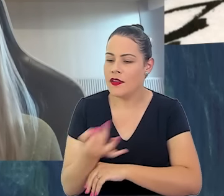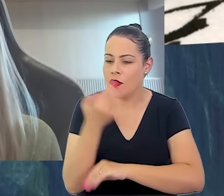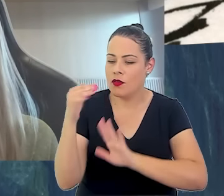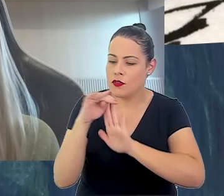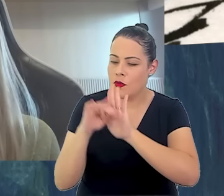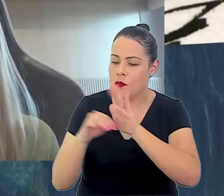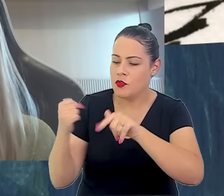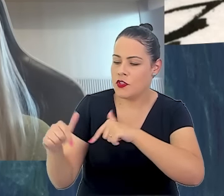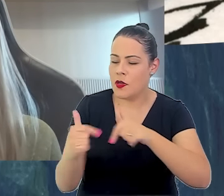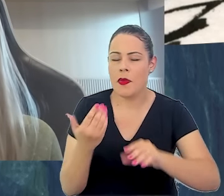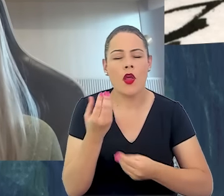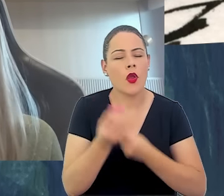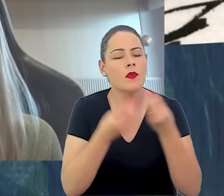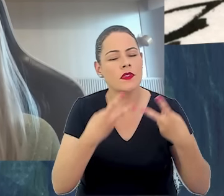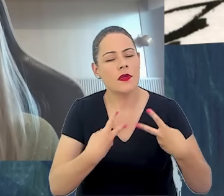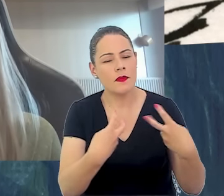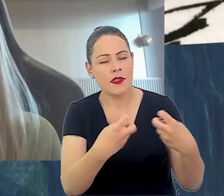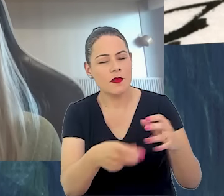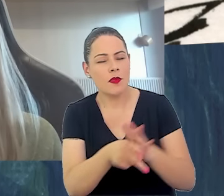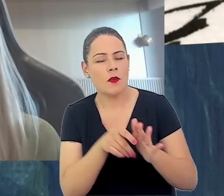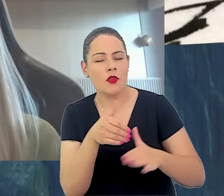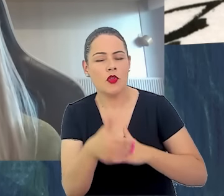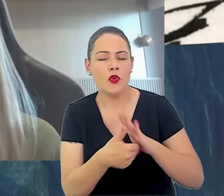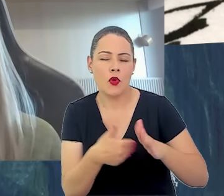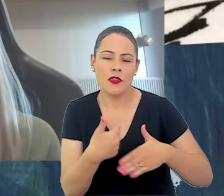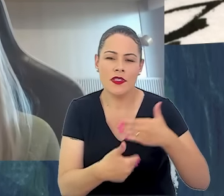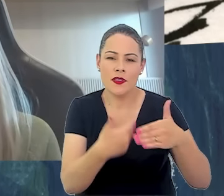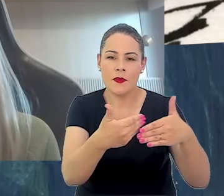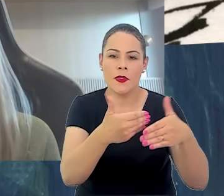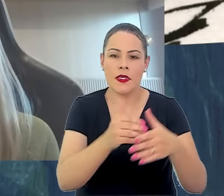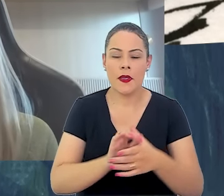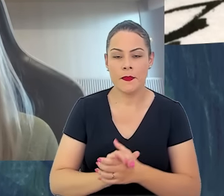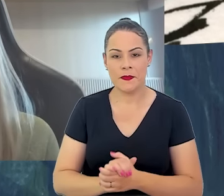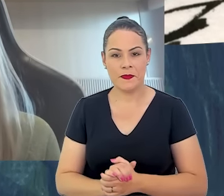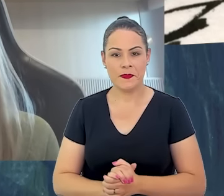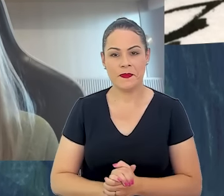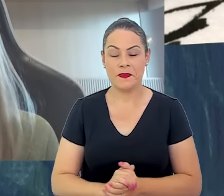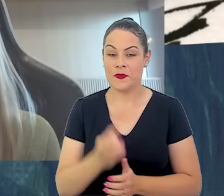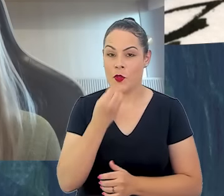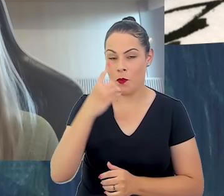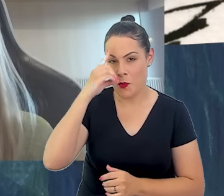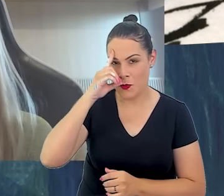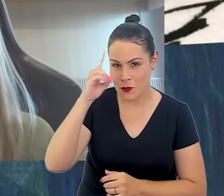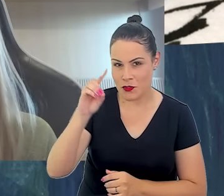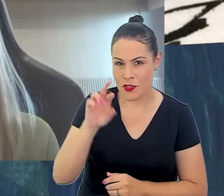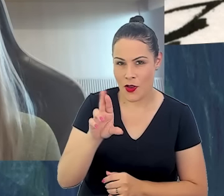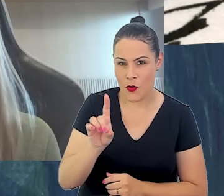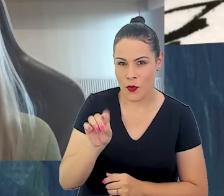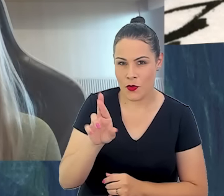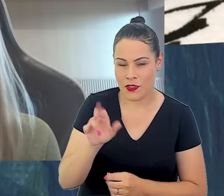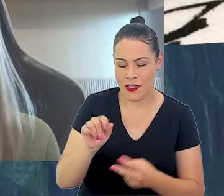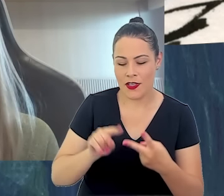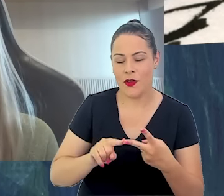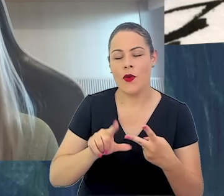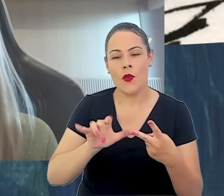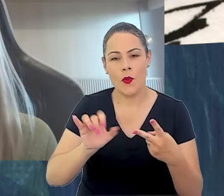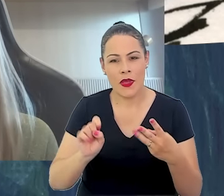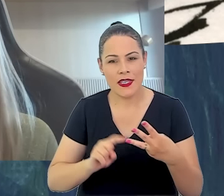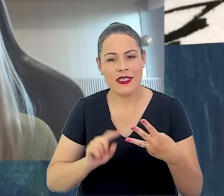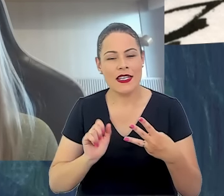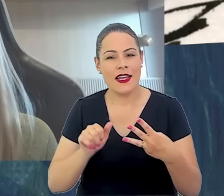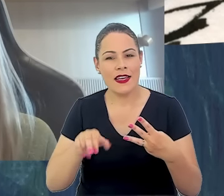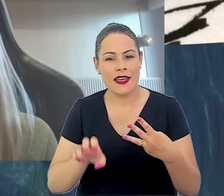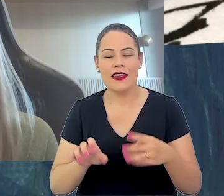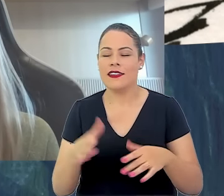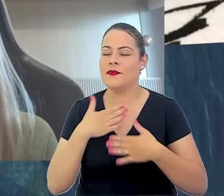Como é que você está vendo aí esse processo? Bom dia, Rodrigo. Bom dia, Anelisa,